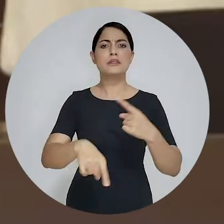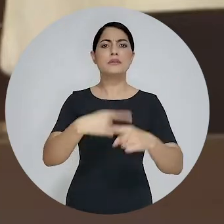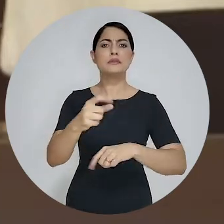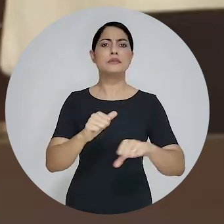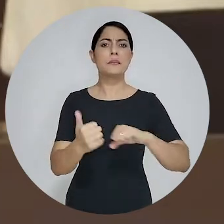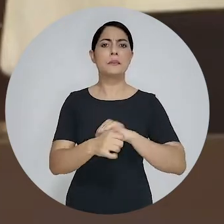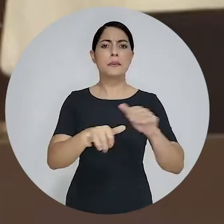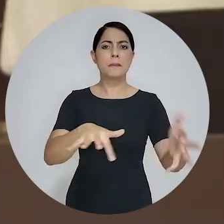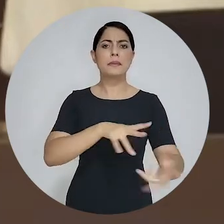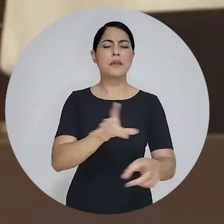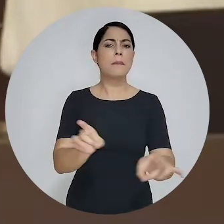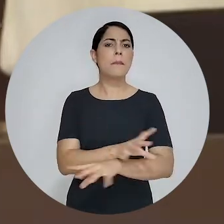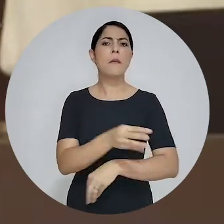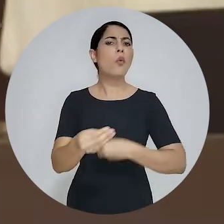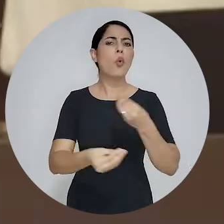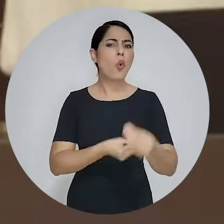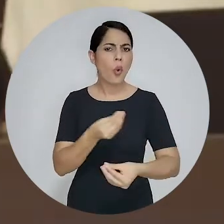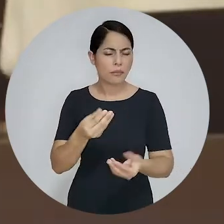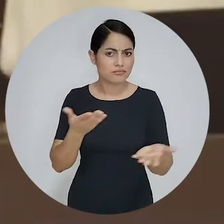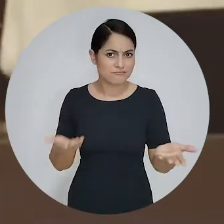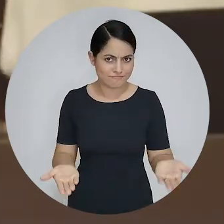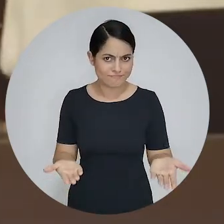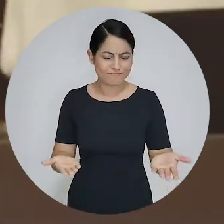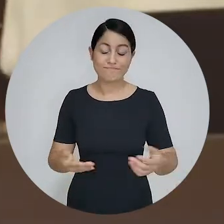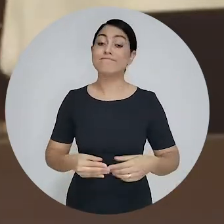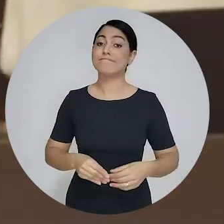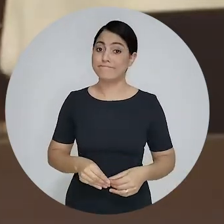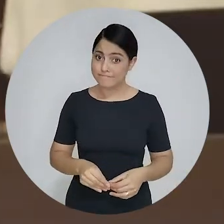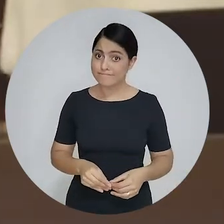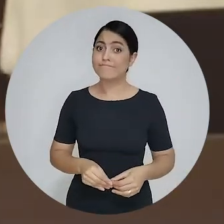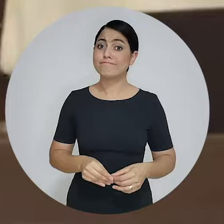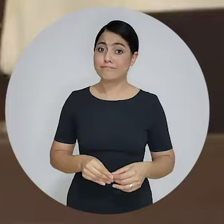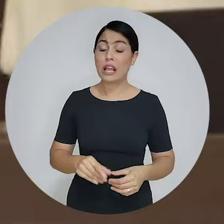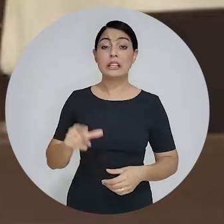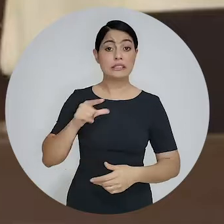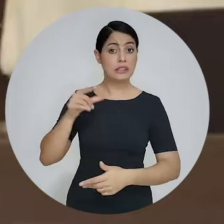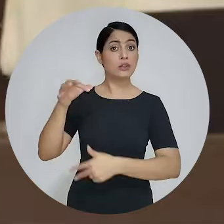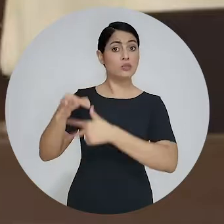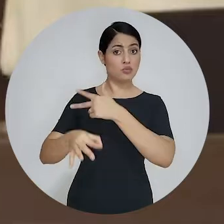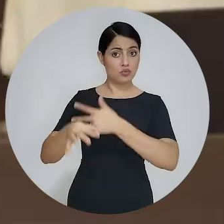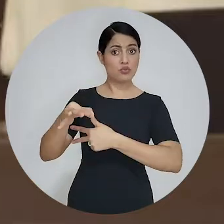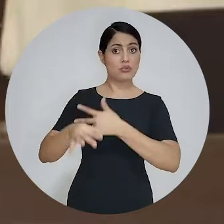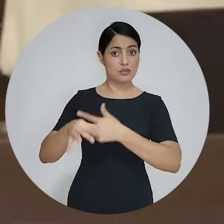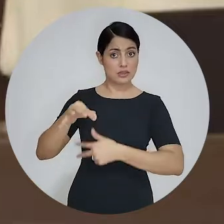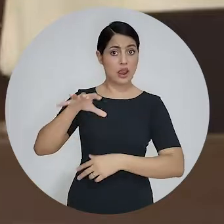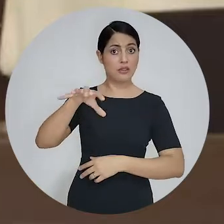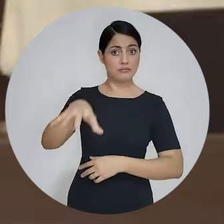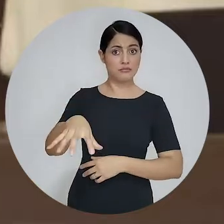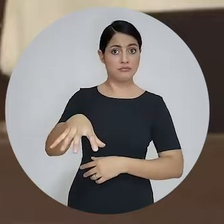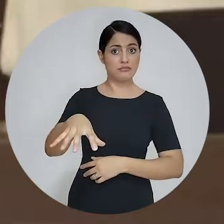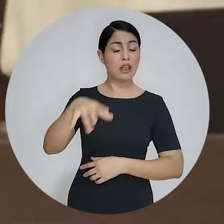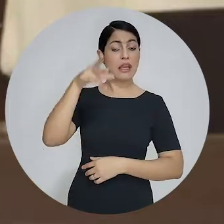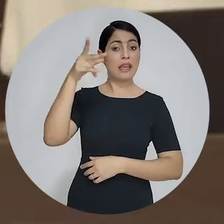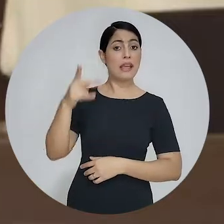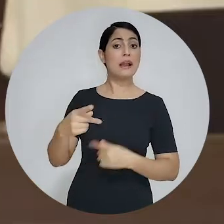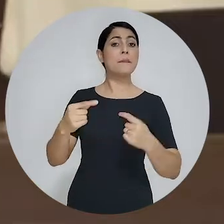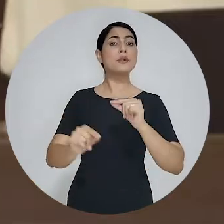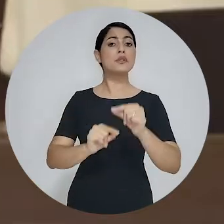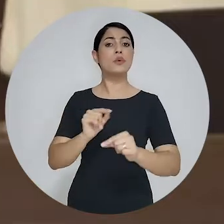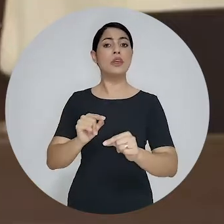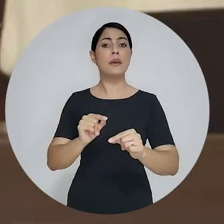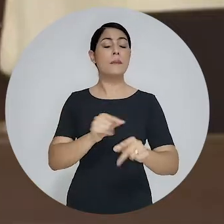brasileira pós-pandemia? O Poder Judiciário, eu penso,